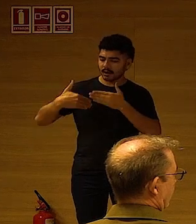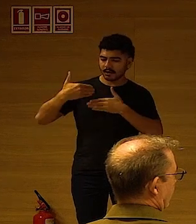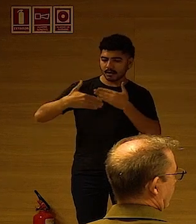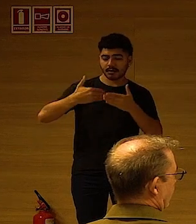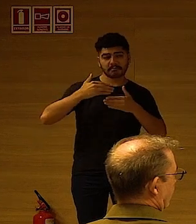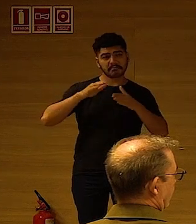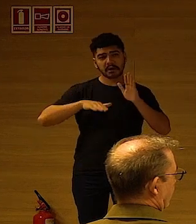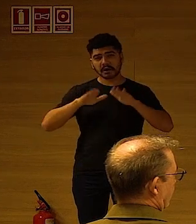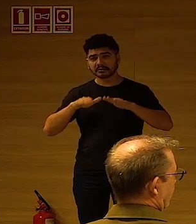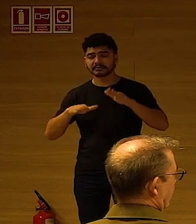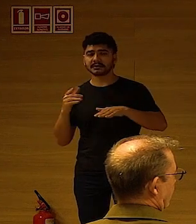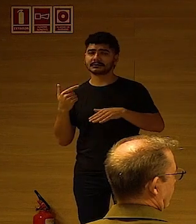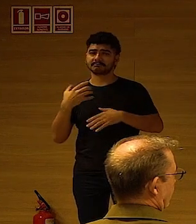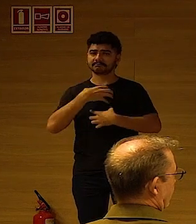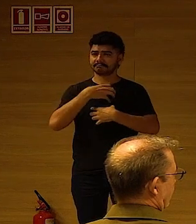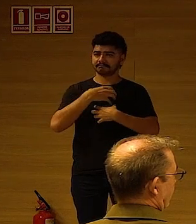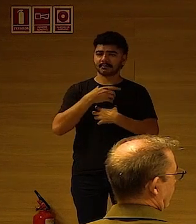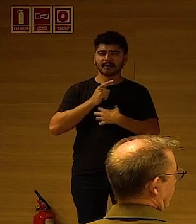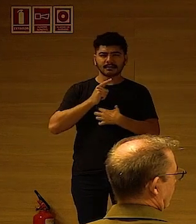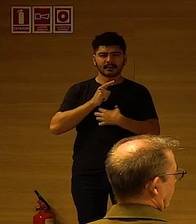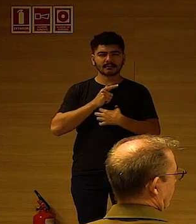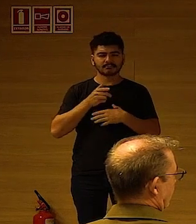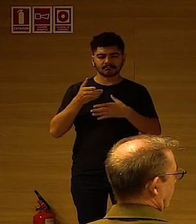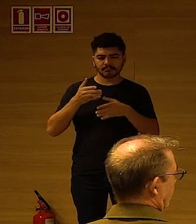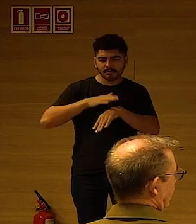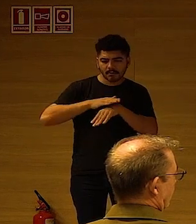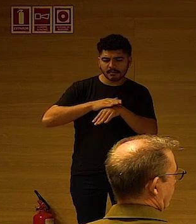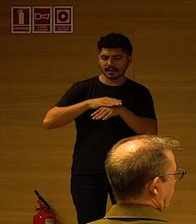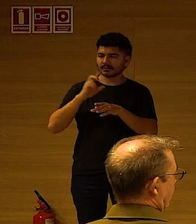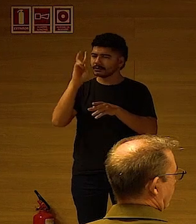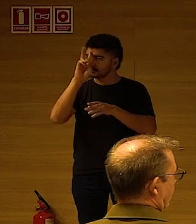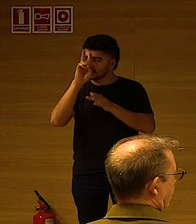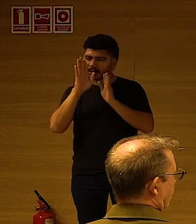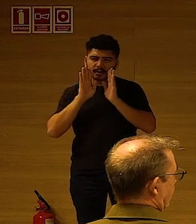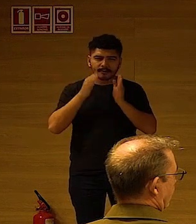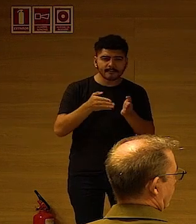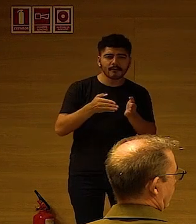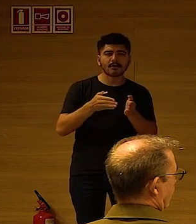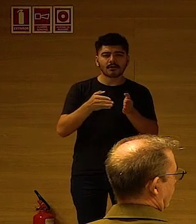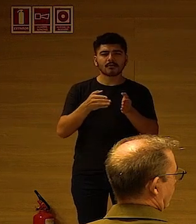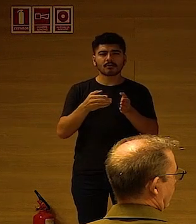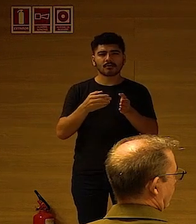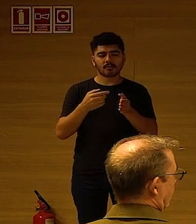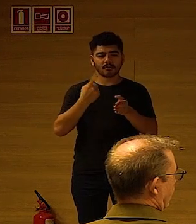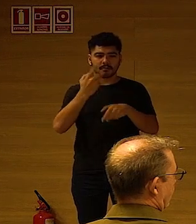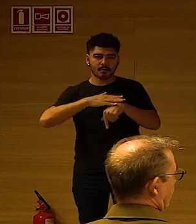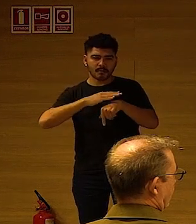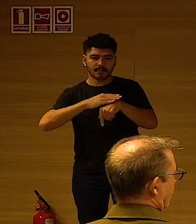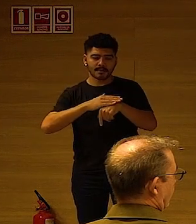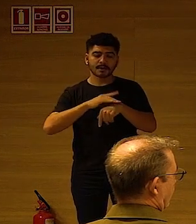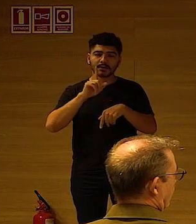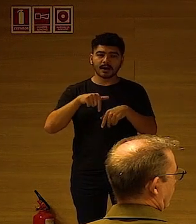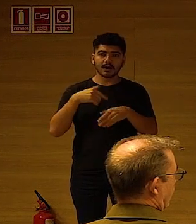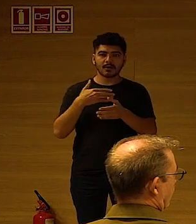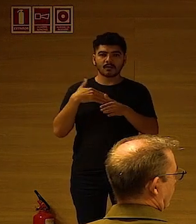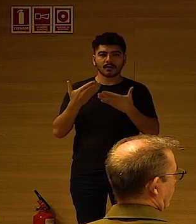às vezes, esse nascedouro. As histórias vão estar ali mais voltadas para aquele primeiro corte, que é a entrada na